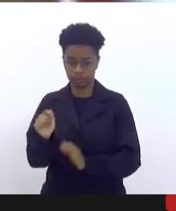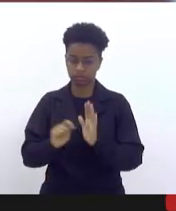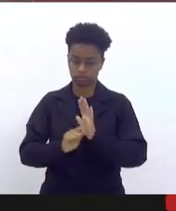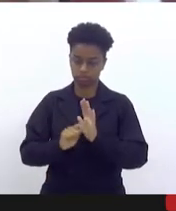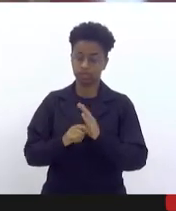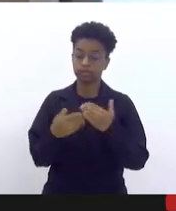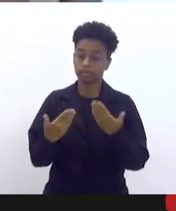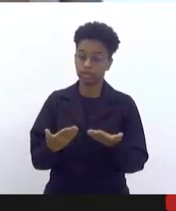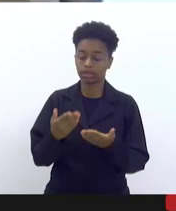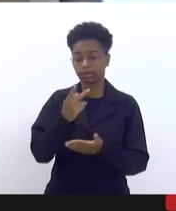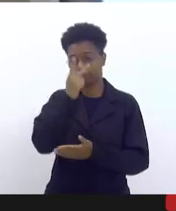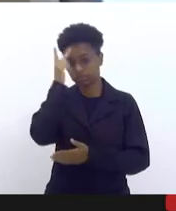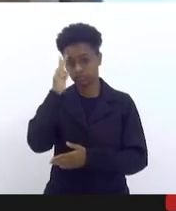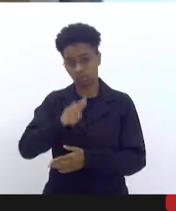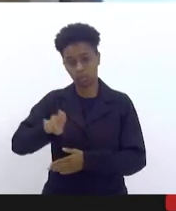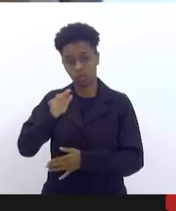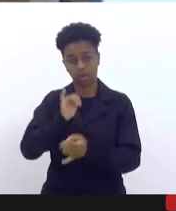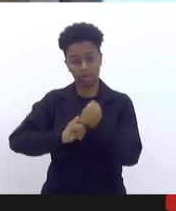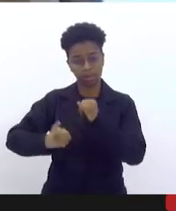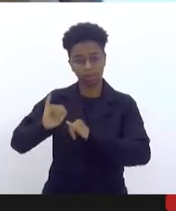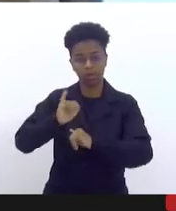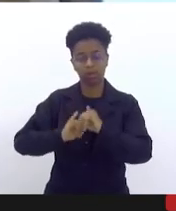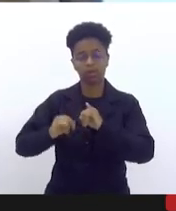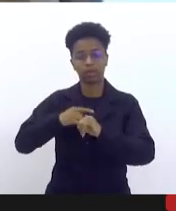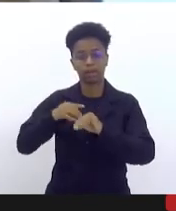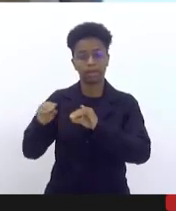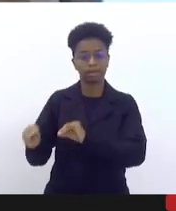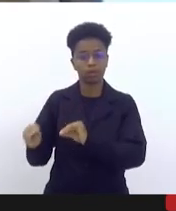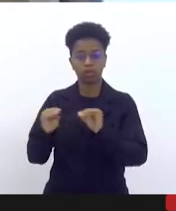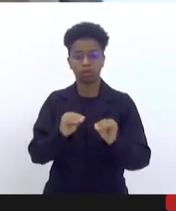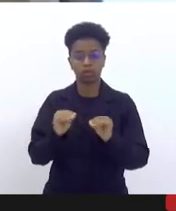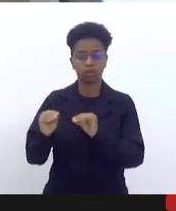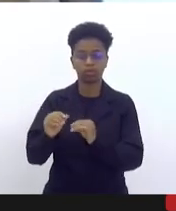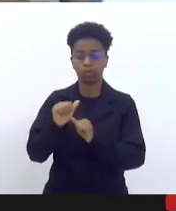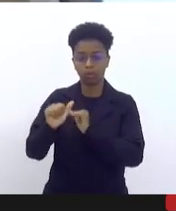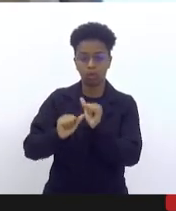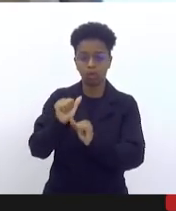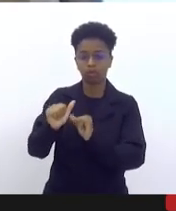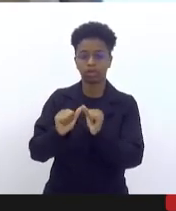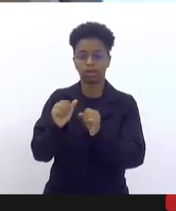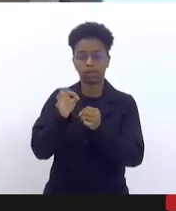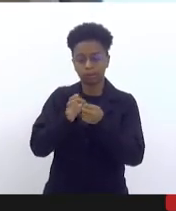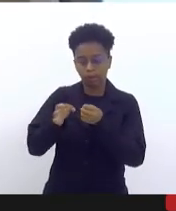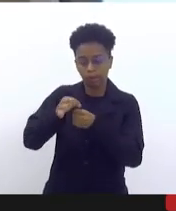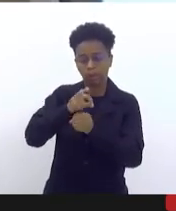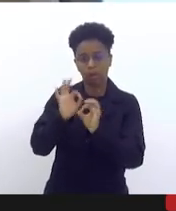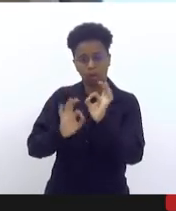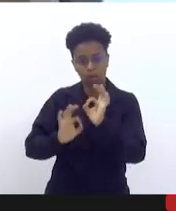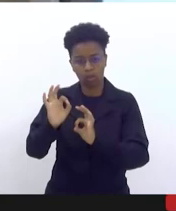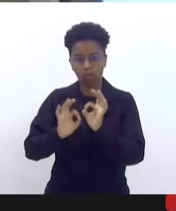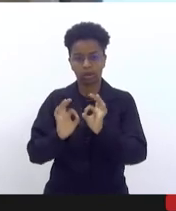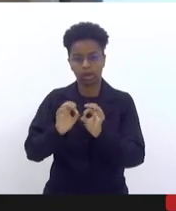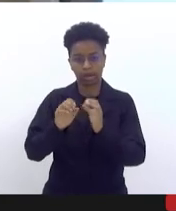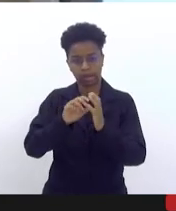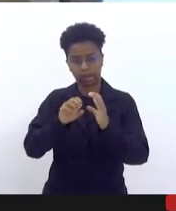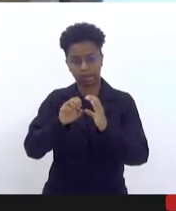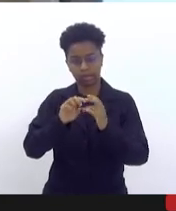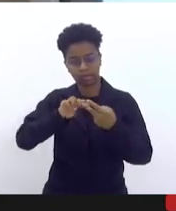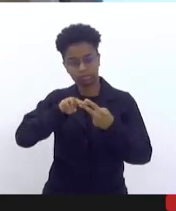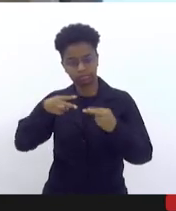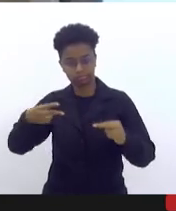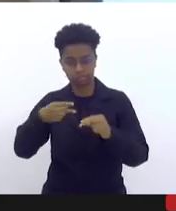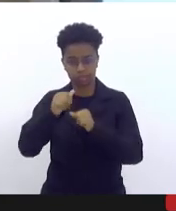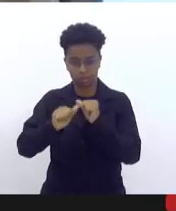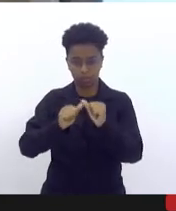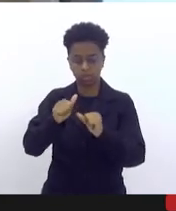os laboratórios Eles vão mudando ali algumas características da molécula e ela deixa de ter uma padronização